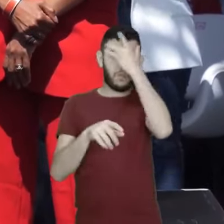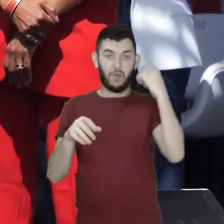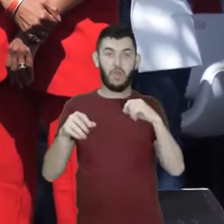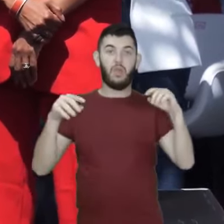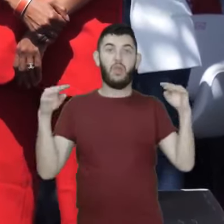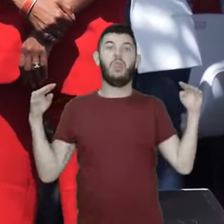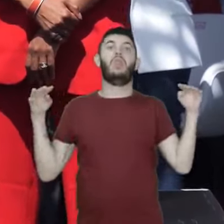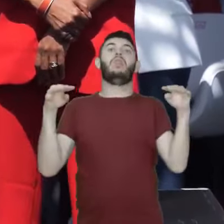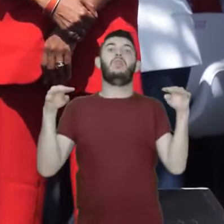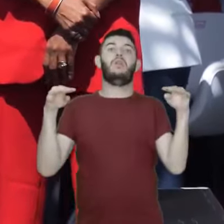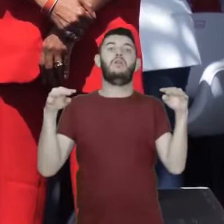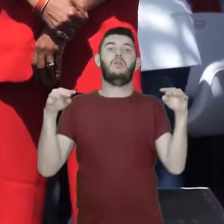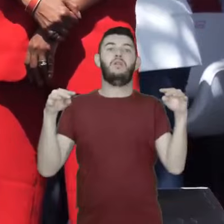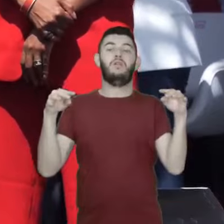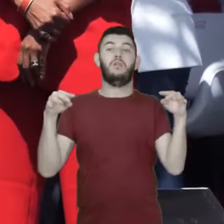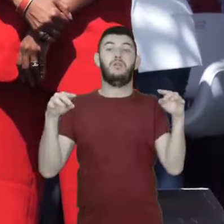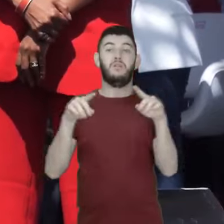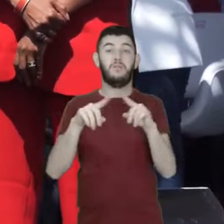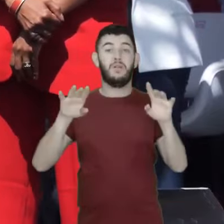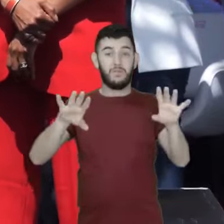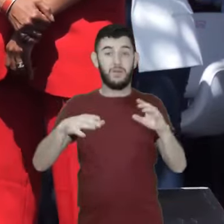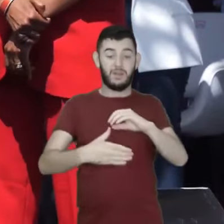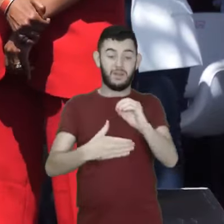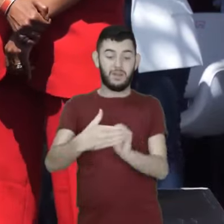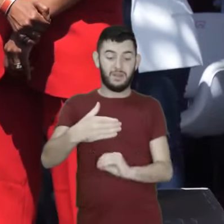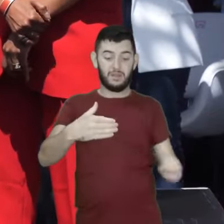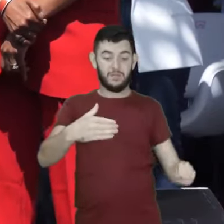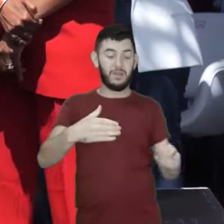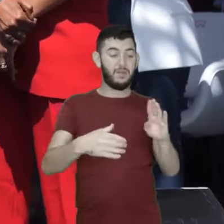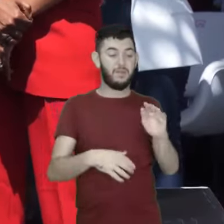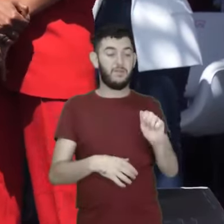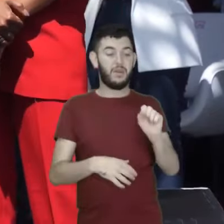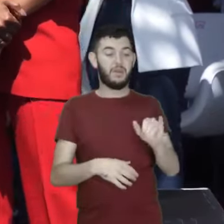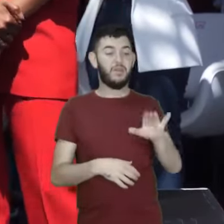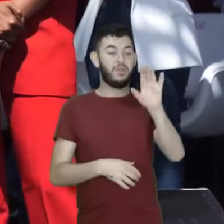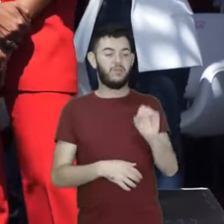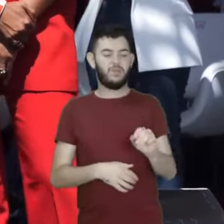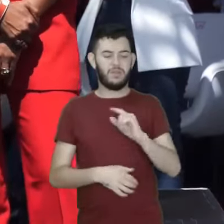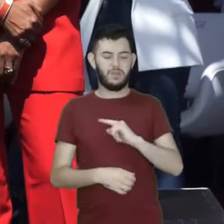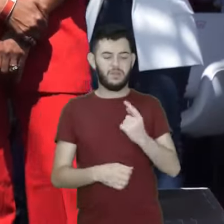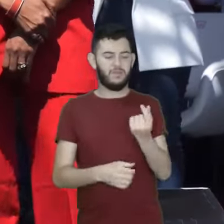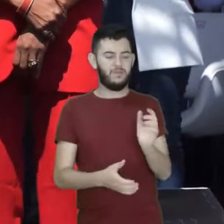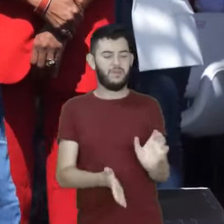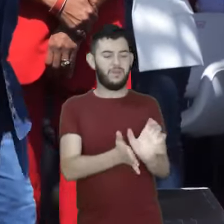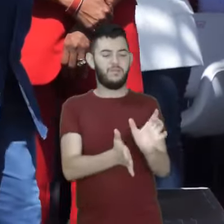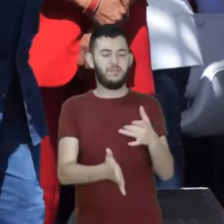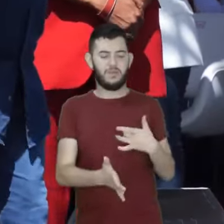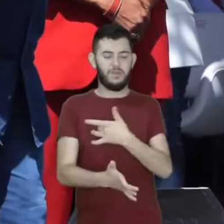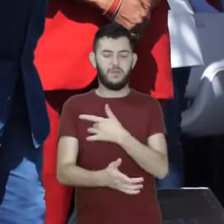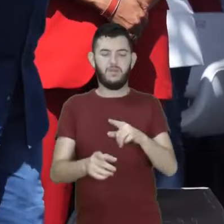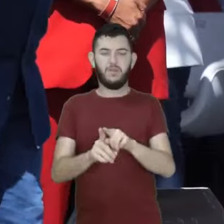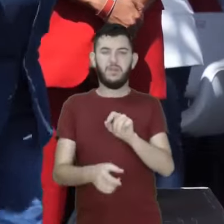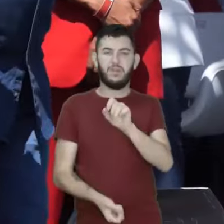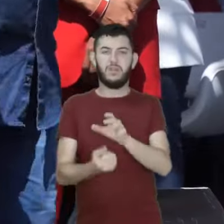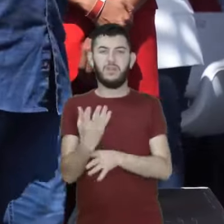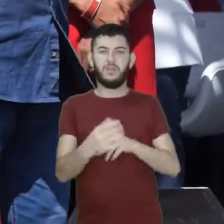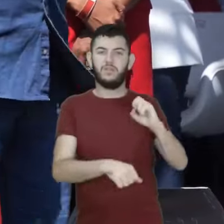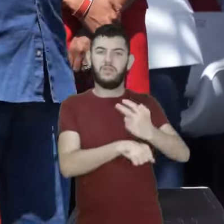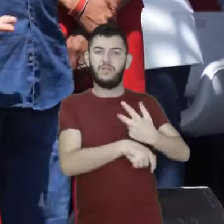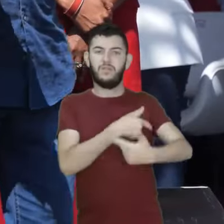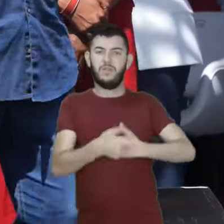saneamento básico, que é investimento em saúde, que gera emprego e que qualifica a vida das pessoas, não